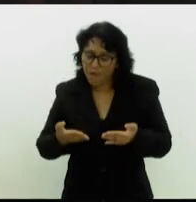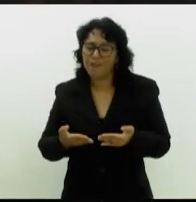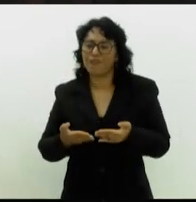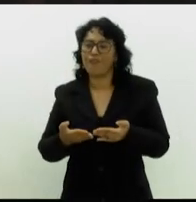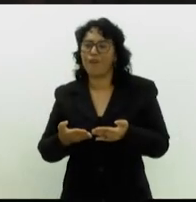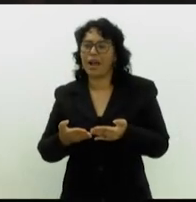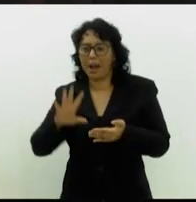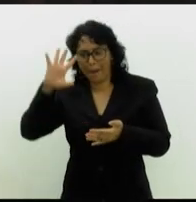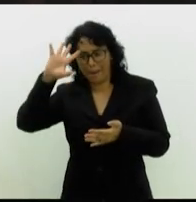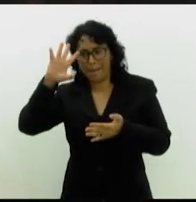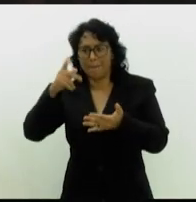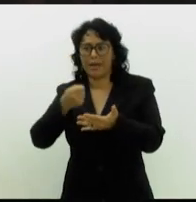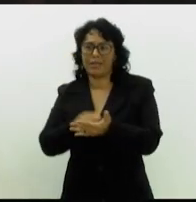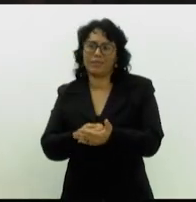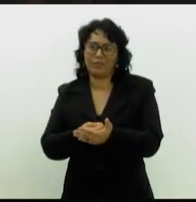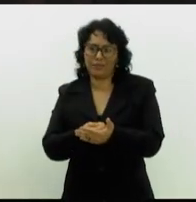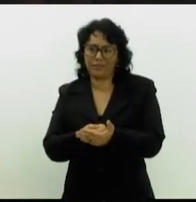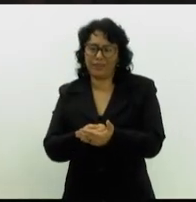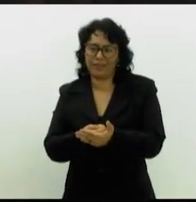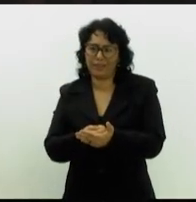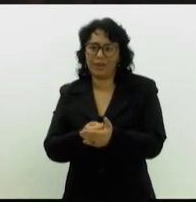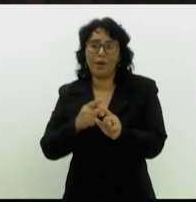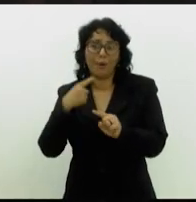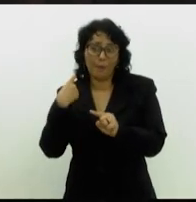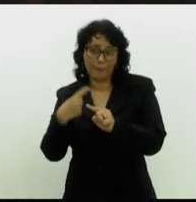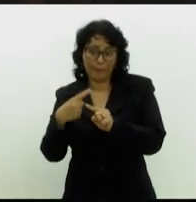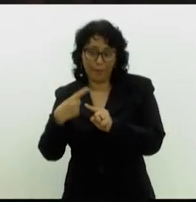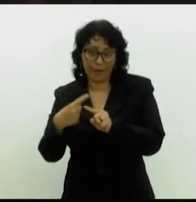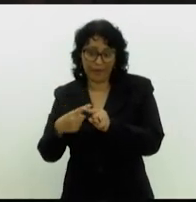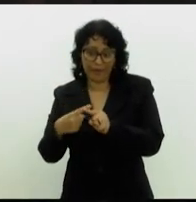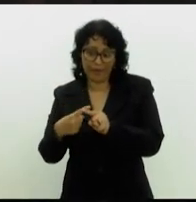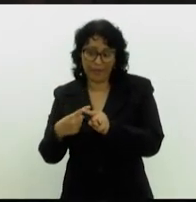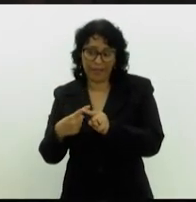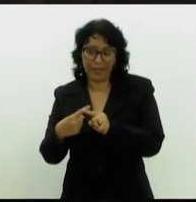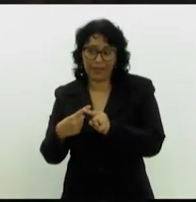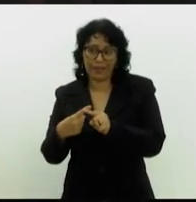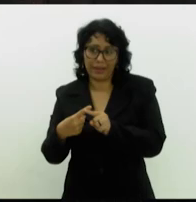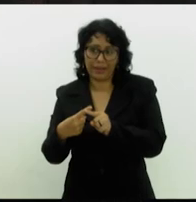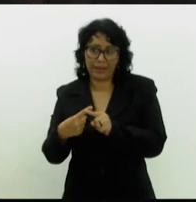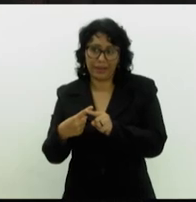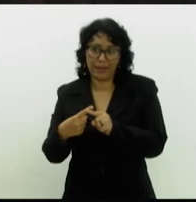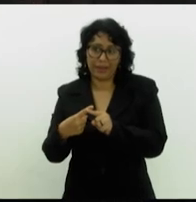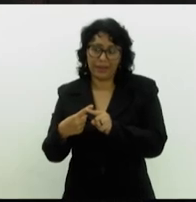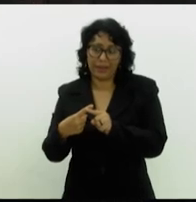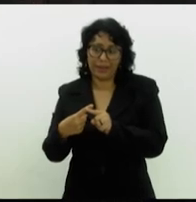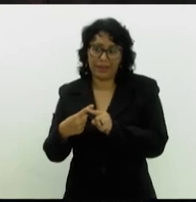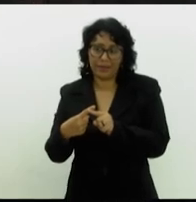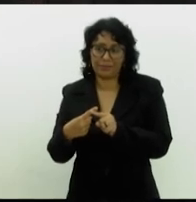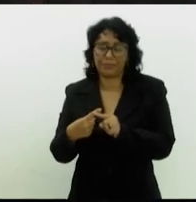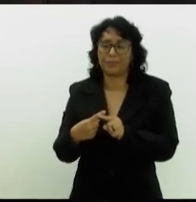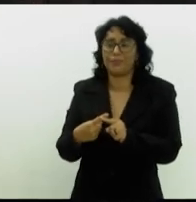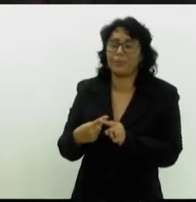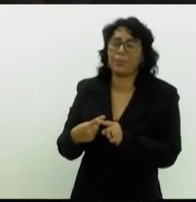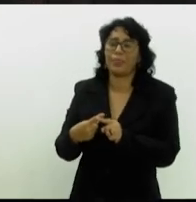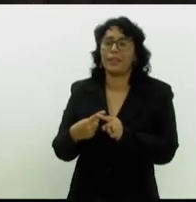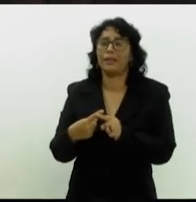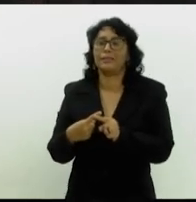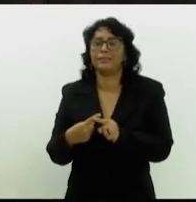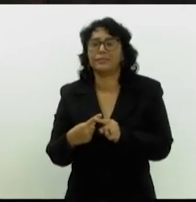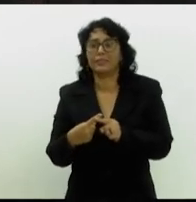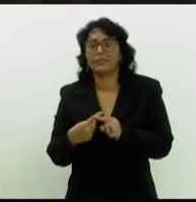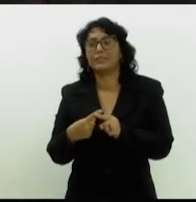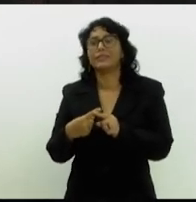porque é estado que tem que mediar o conflito os conflitos mas não como é tradicionalmente e